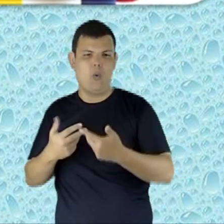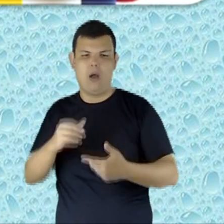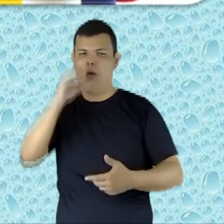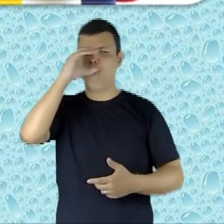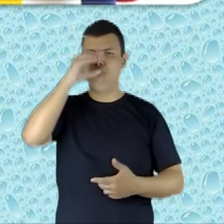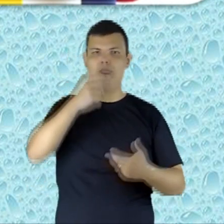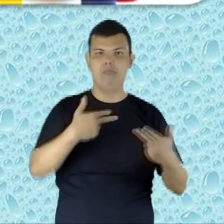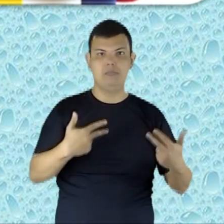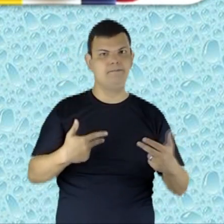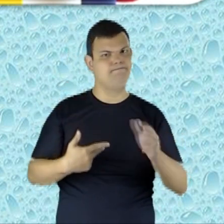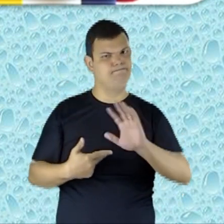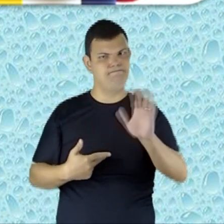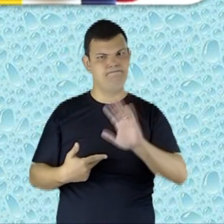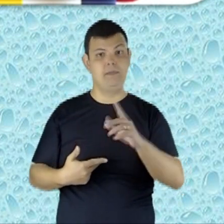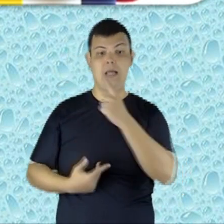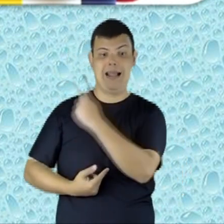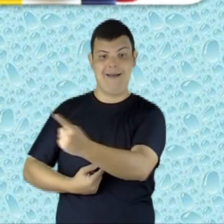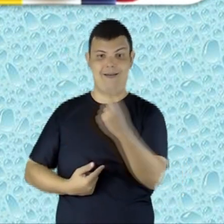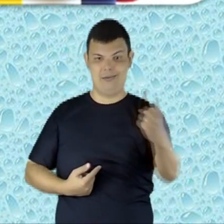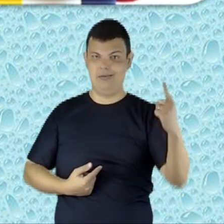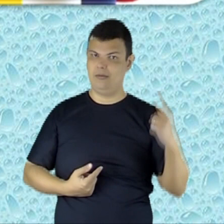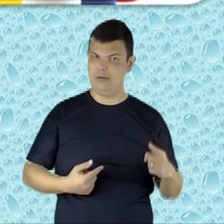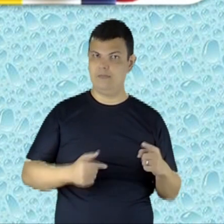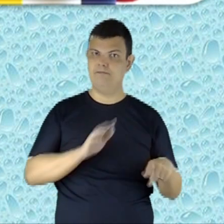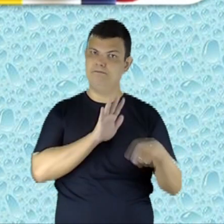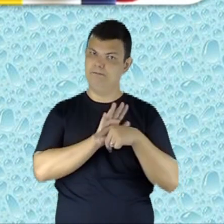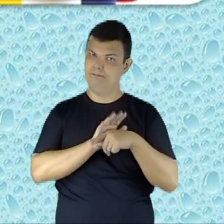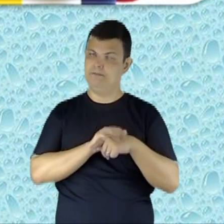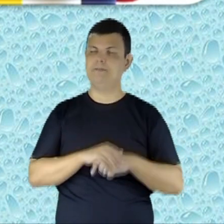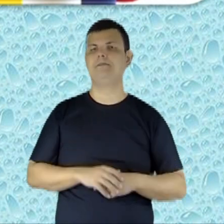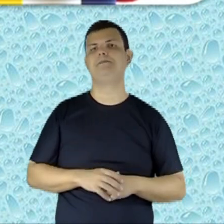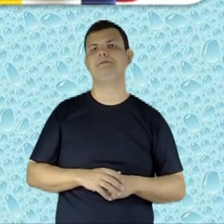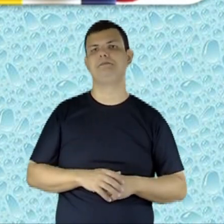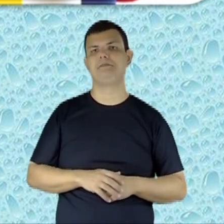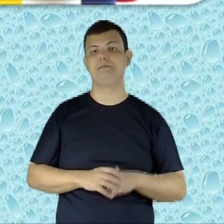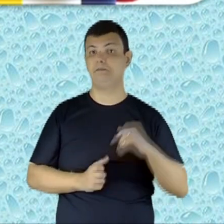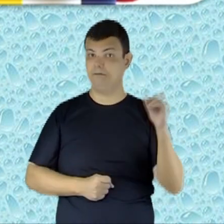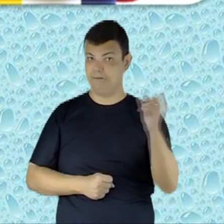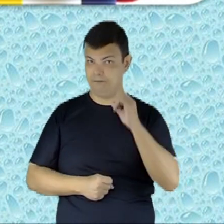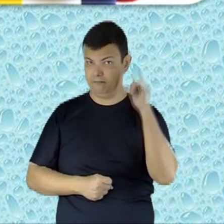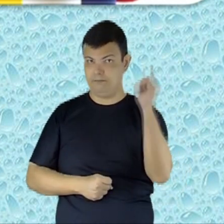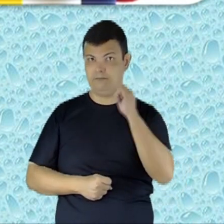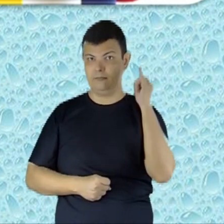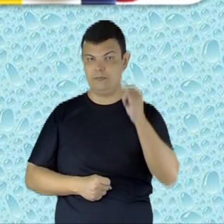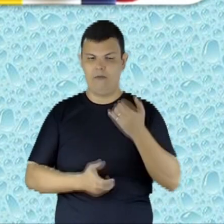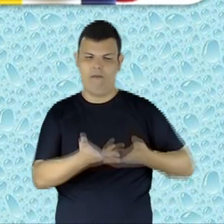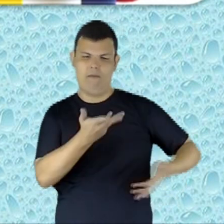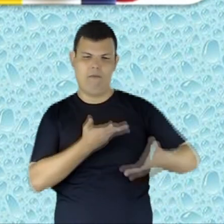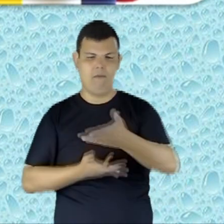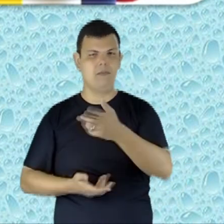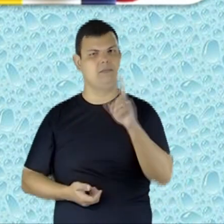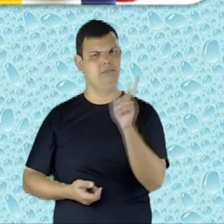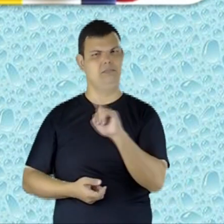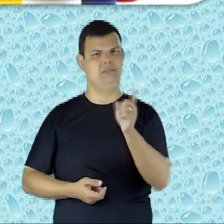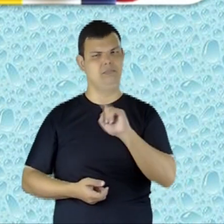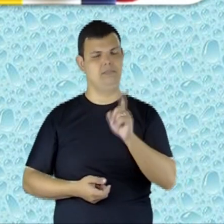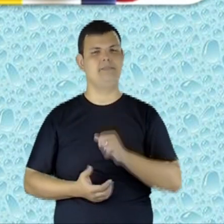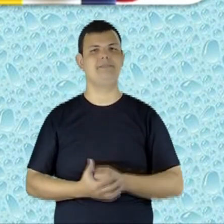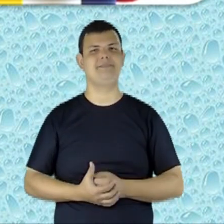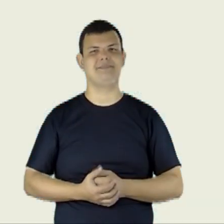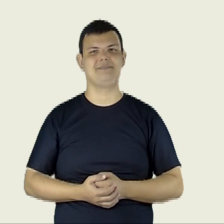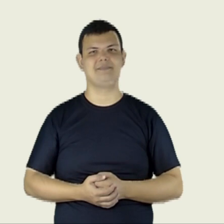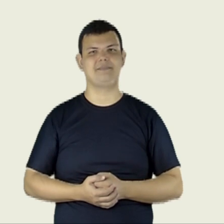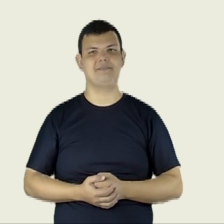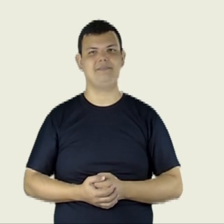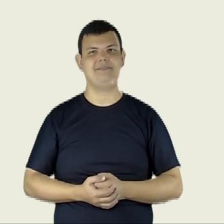essa dica aí da garrafinha que eu falei para vocês agora há pouco. Use a sua própria garrafinha e não compartilhe, tá bom? Os seus objetos.